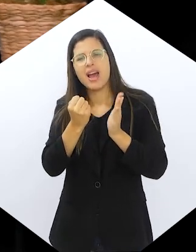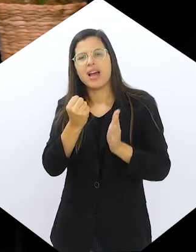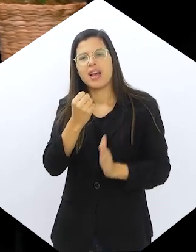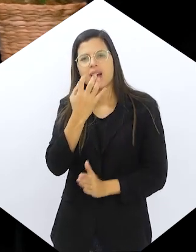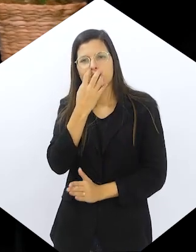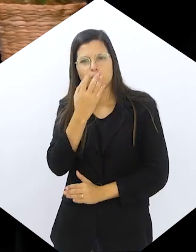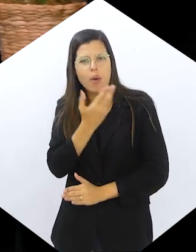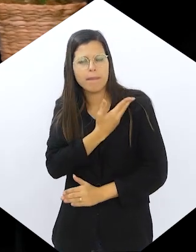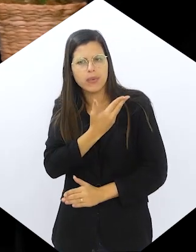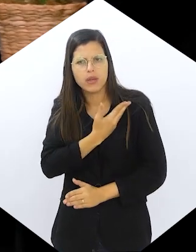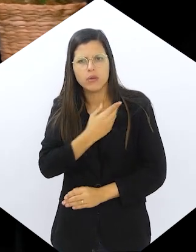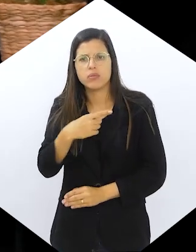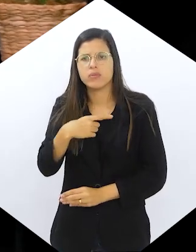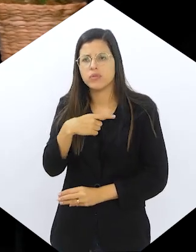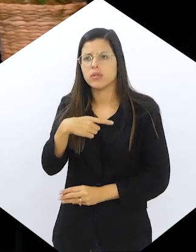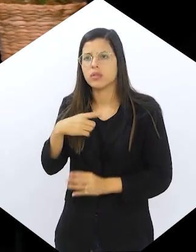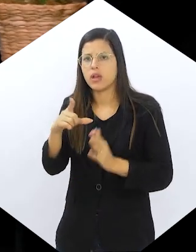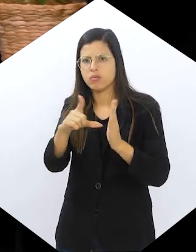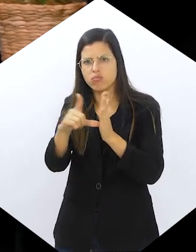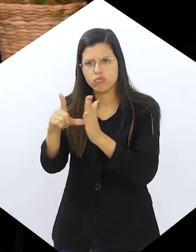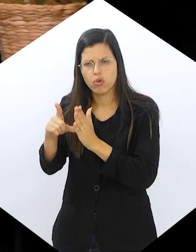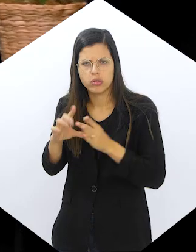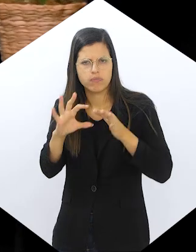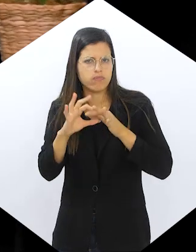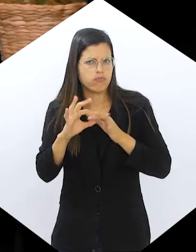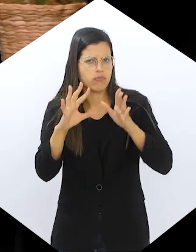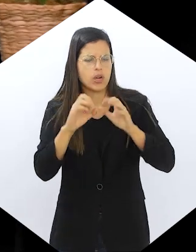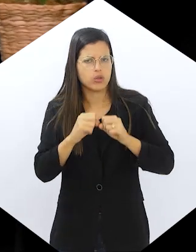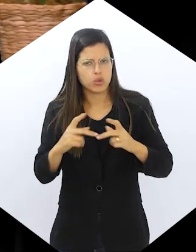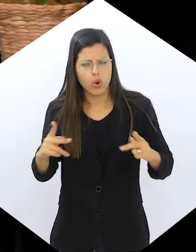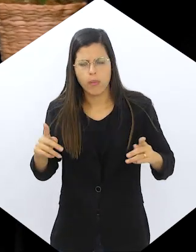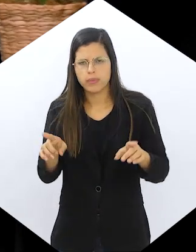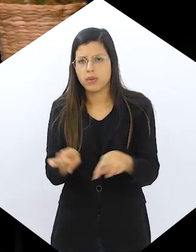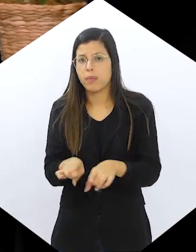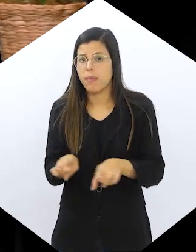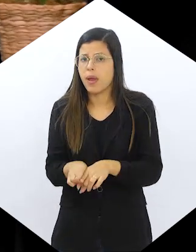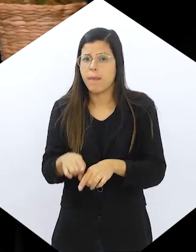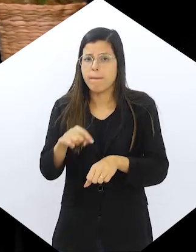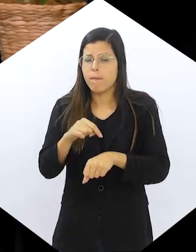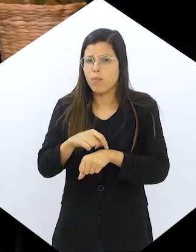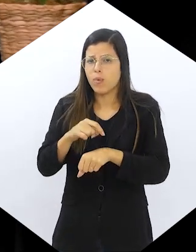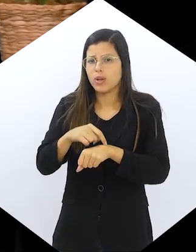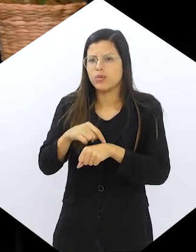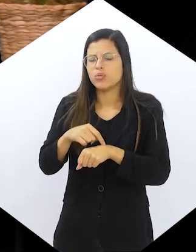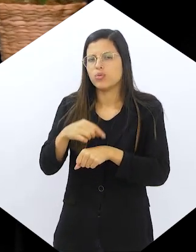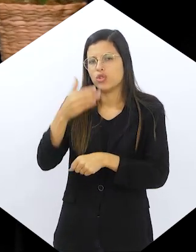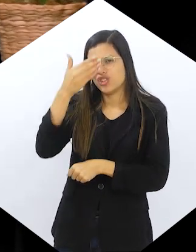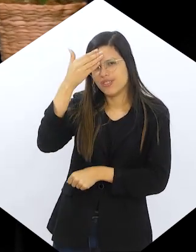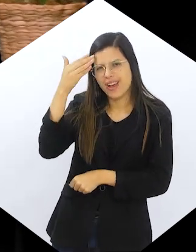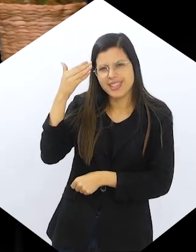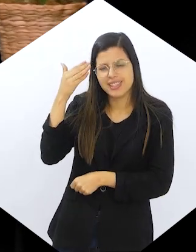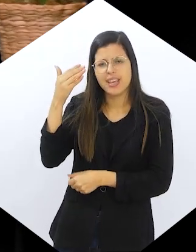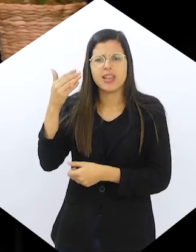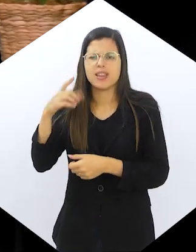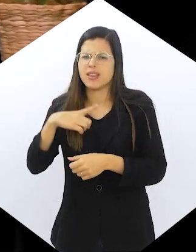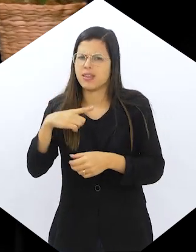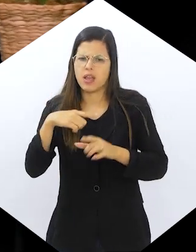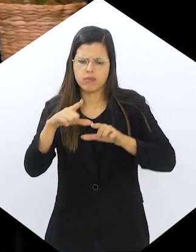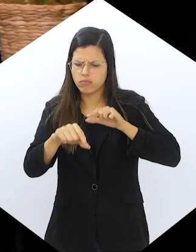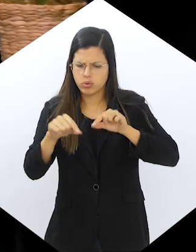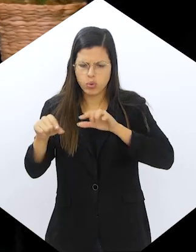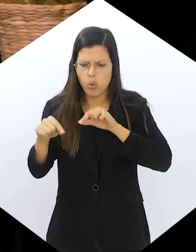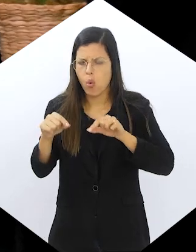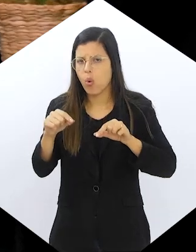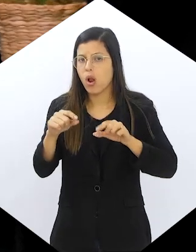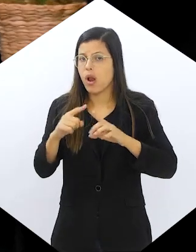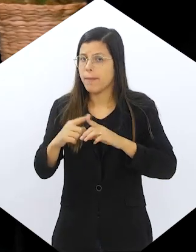posso levar, tem loja que deixa entrar, tem shopping. Então assim, para momentos de lazer, tem várias opções que eu posso levar. Mas eu sei